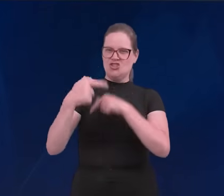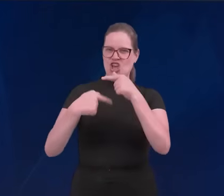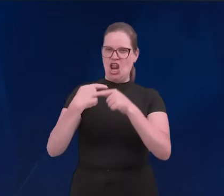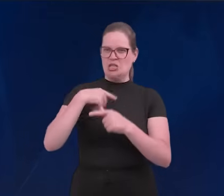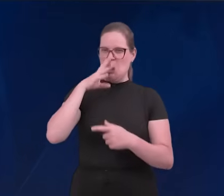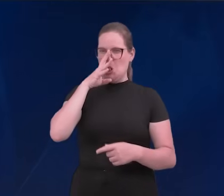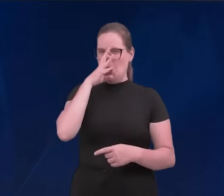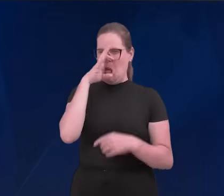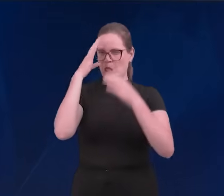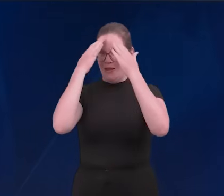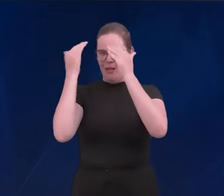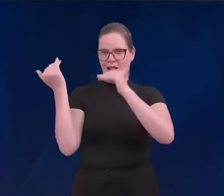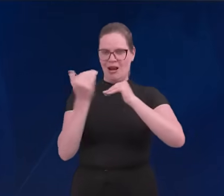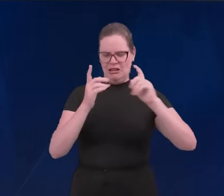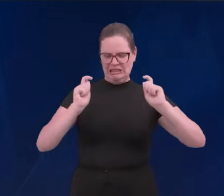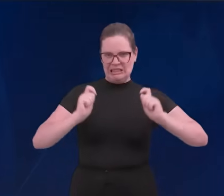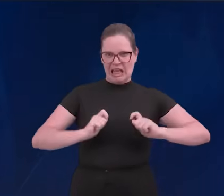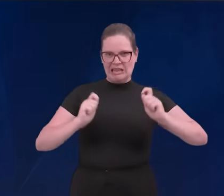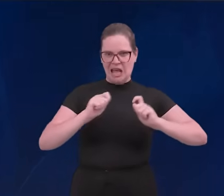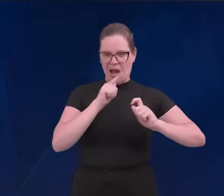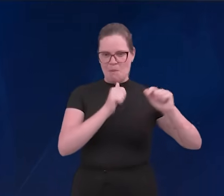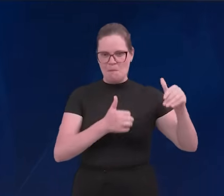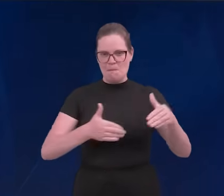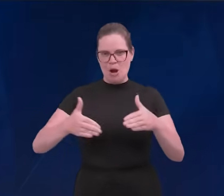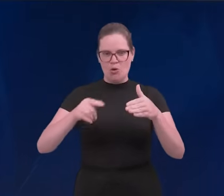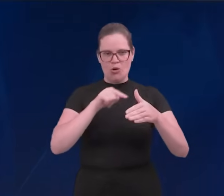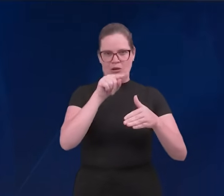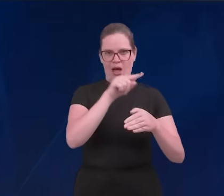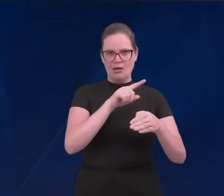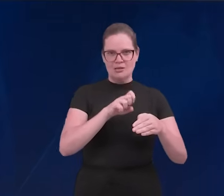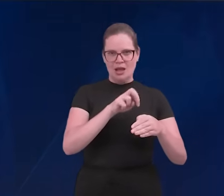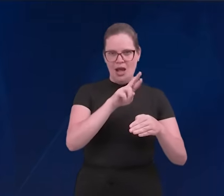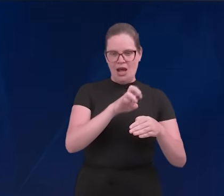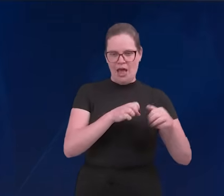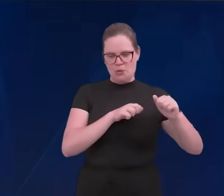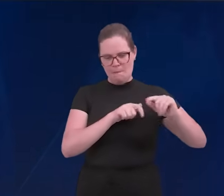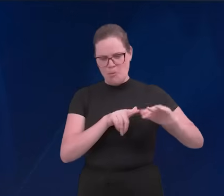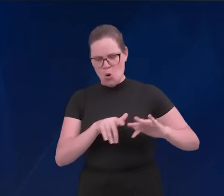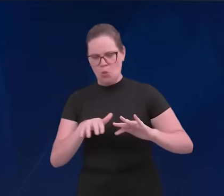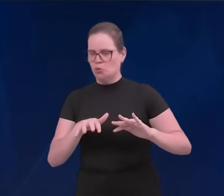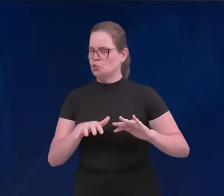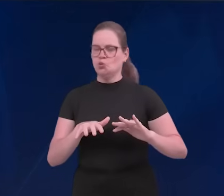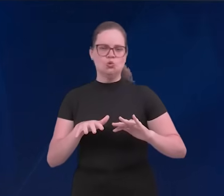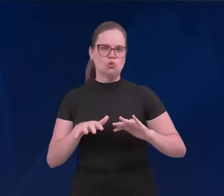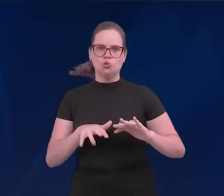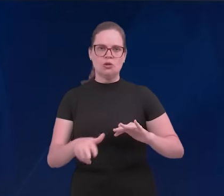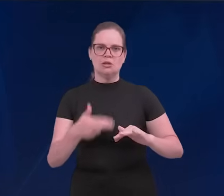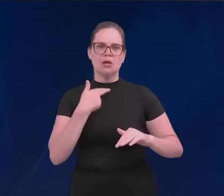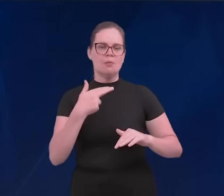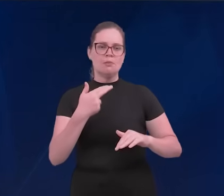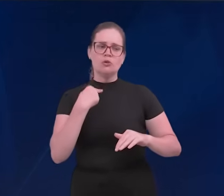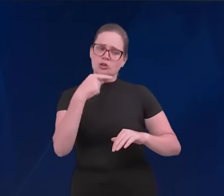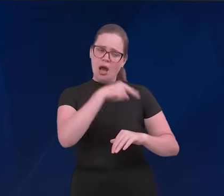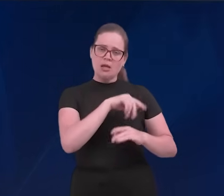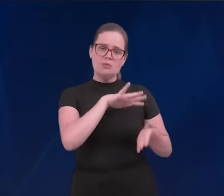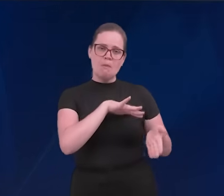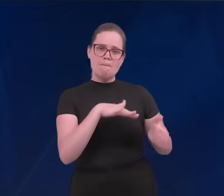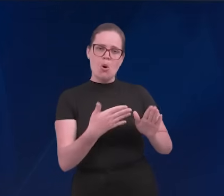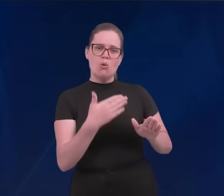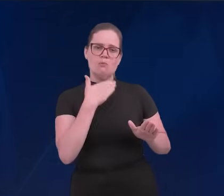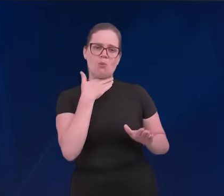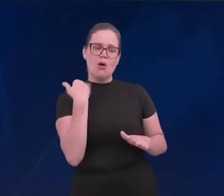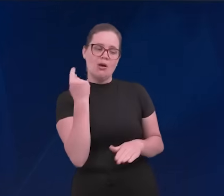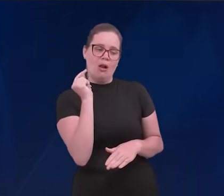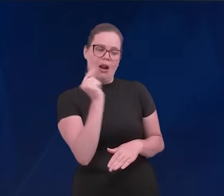o Ribeiro de Zered, porque não estava preparada para enfrentar os dois fortes inimigos do povo de Deus